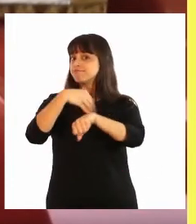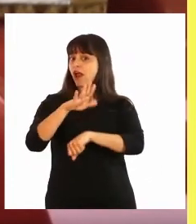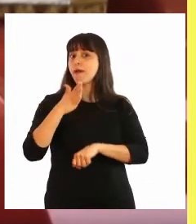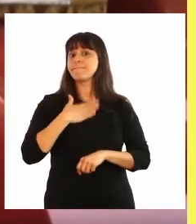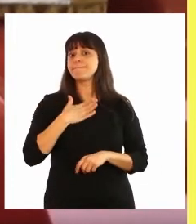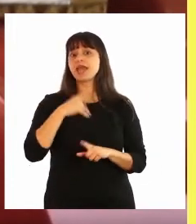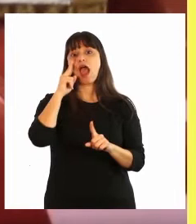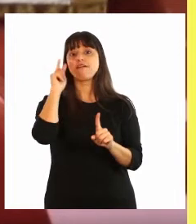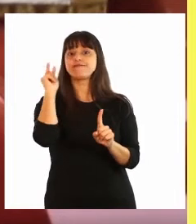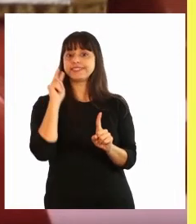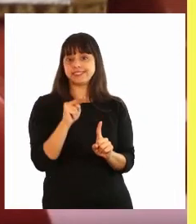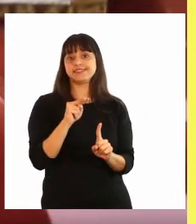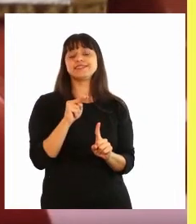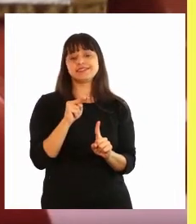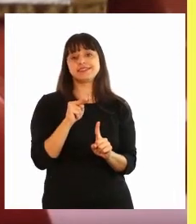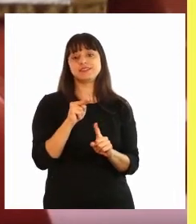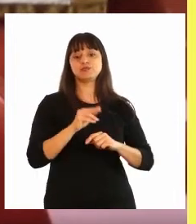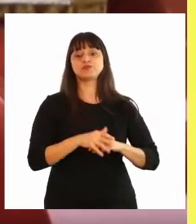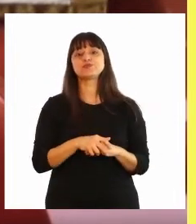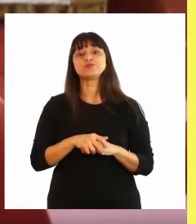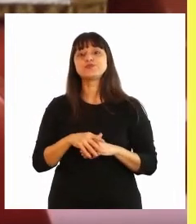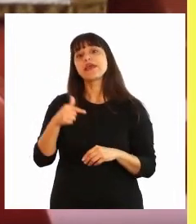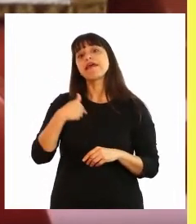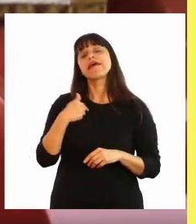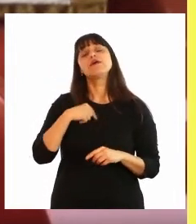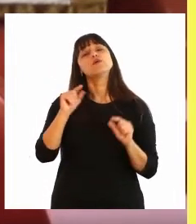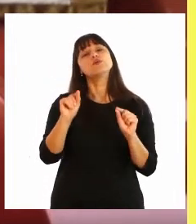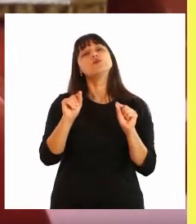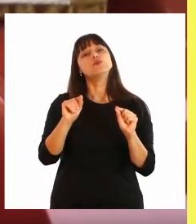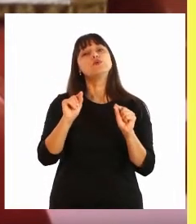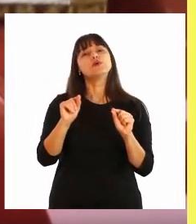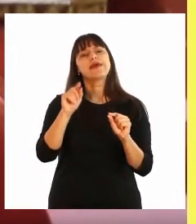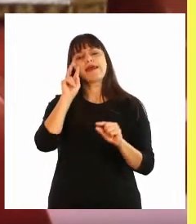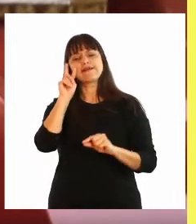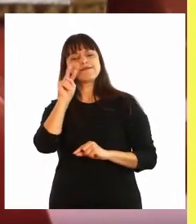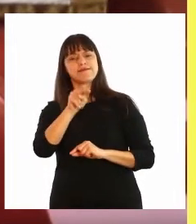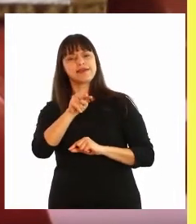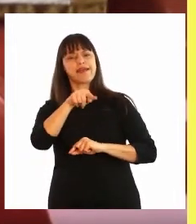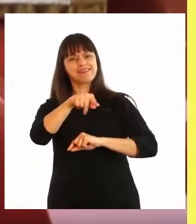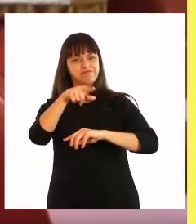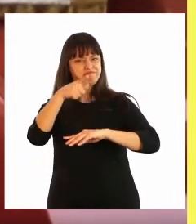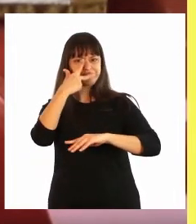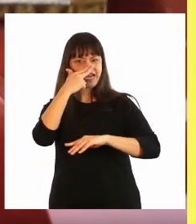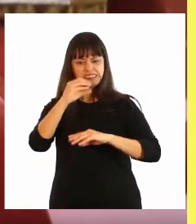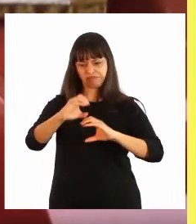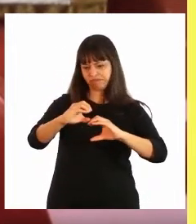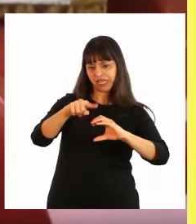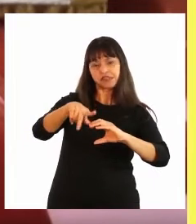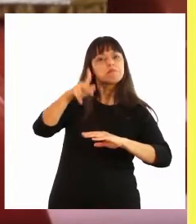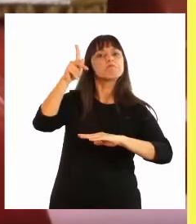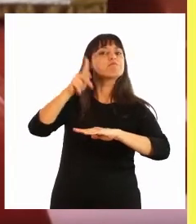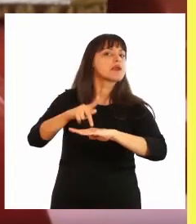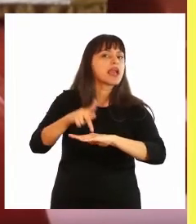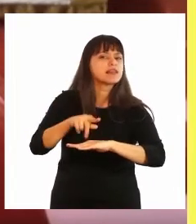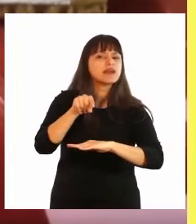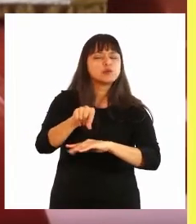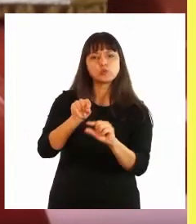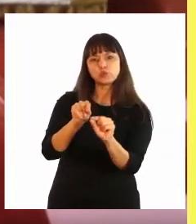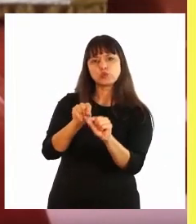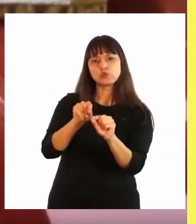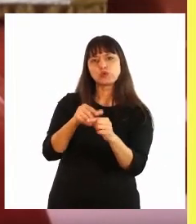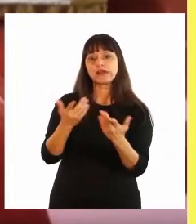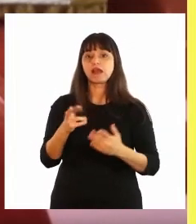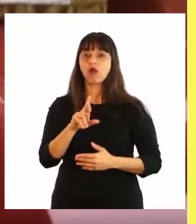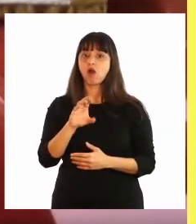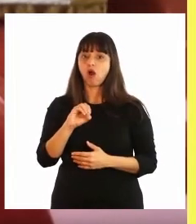também do meu lado. Eu enxergo essa pedra, né, e no meu caso, assim, uma pedra ou